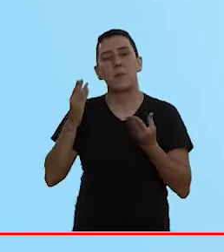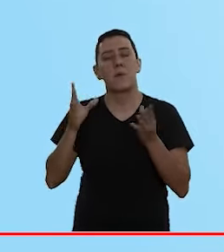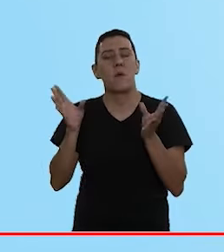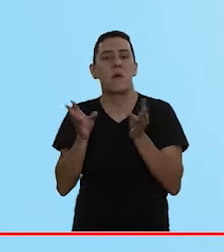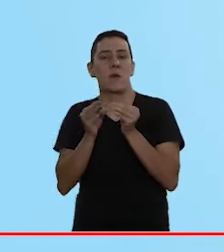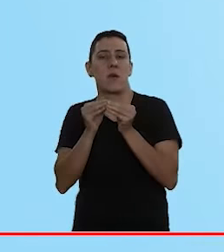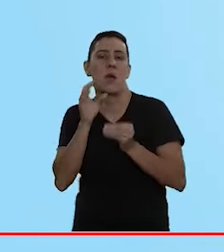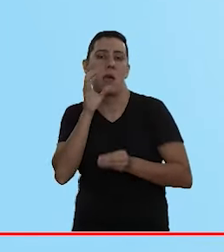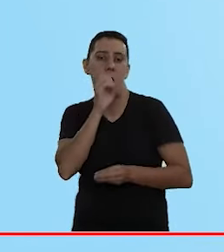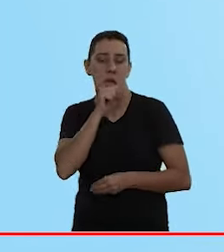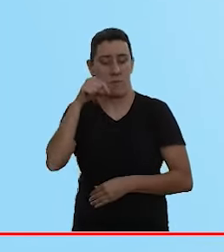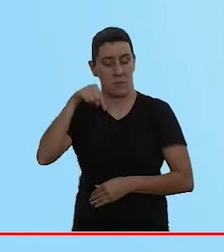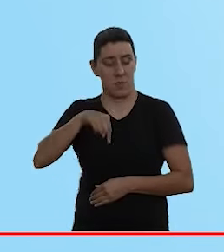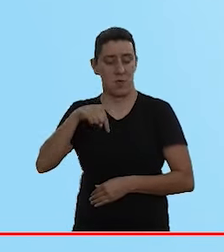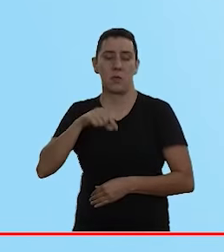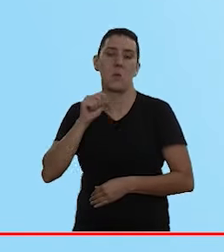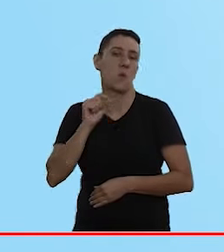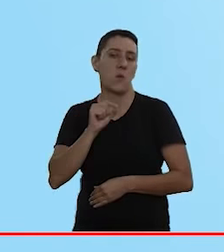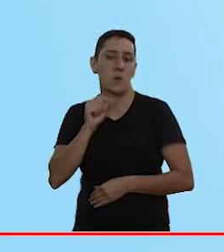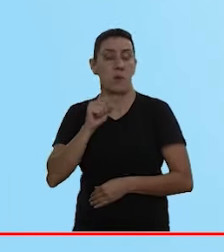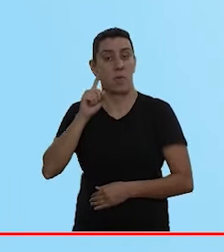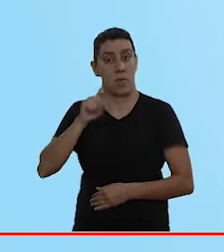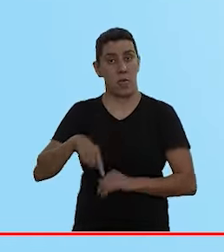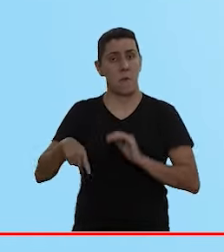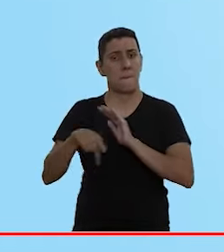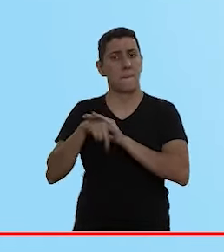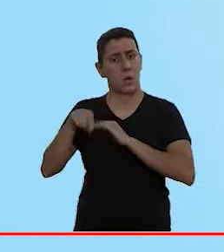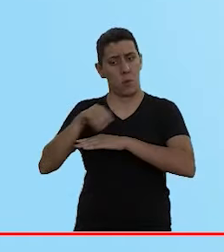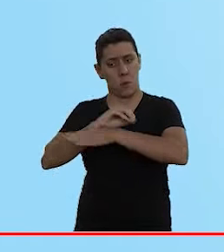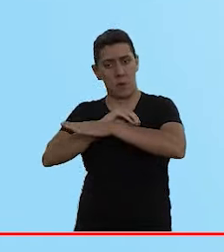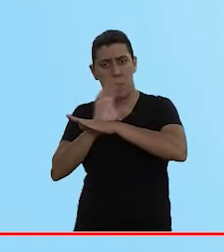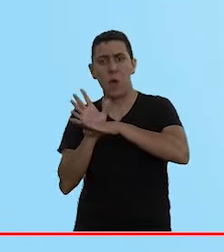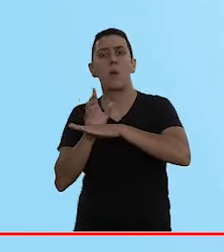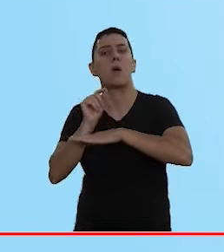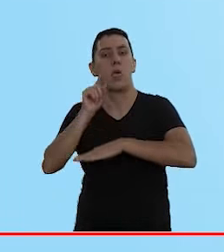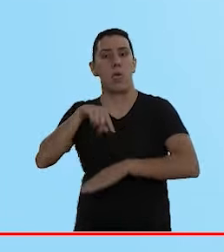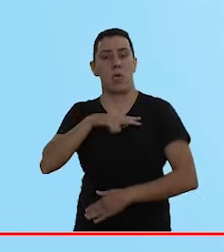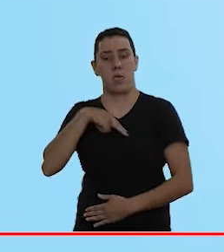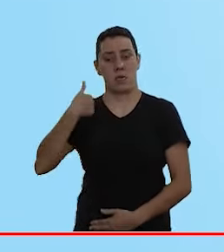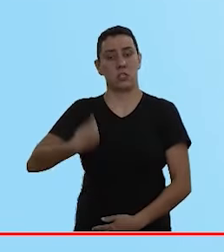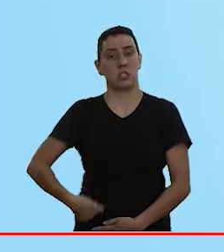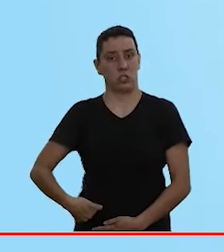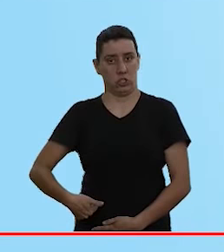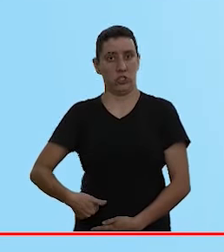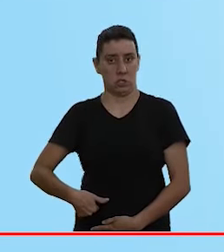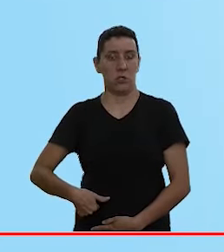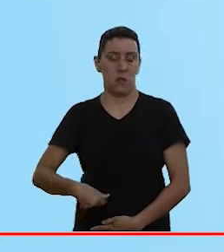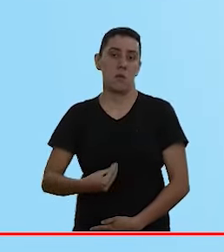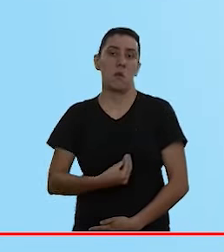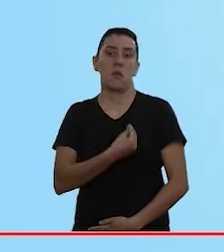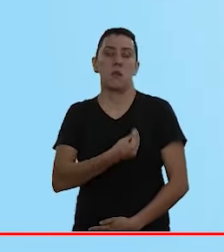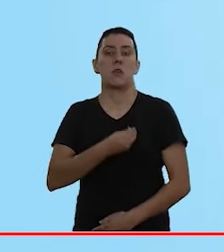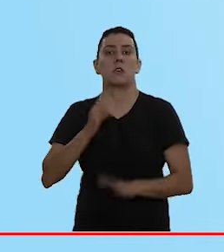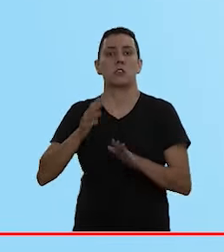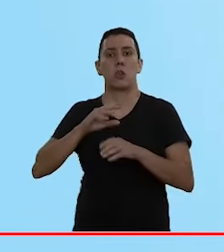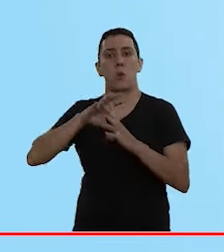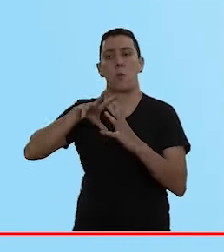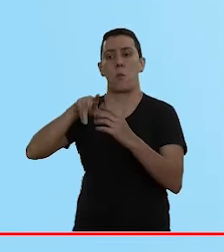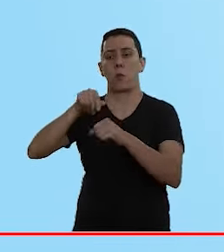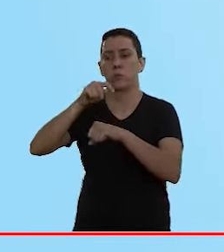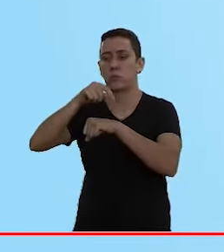a Huawei é uma empresa multinacional chinesa presente em mais de 170 países, com quase 200